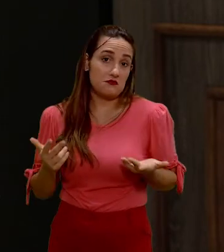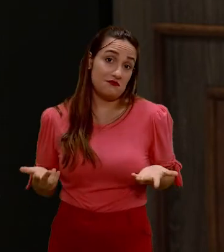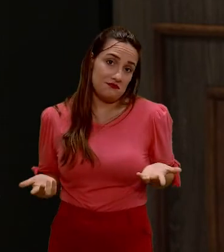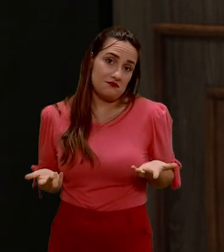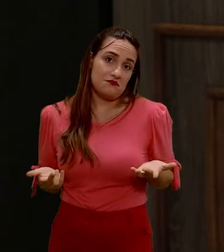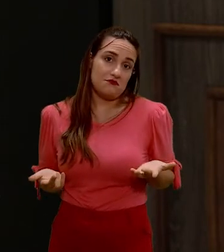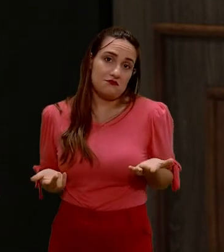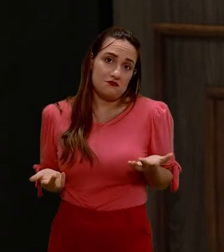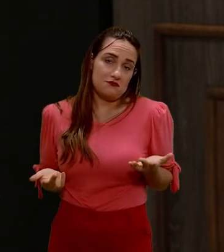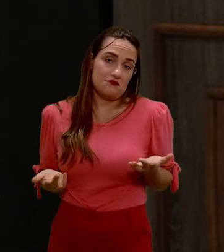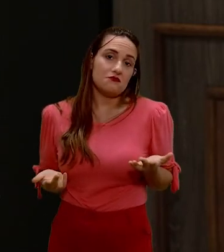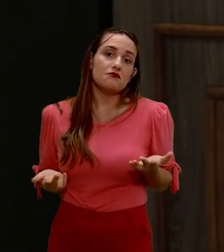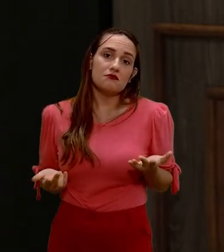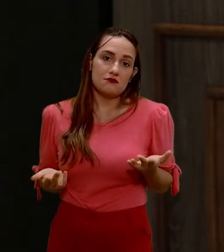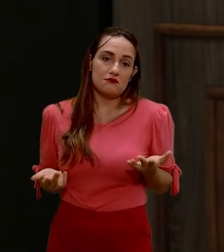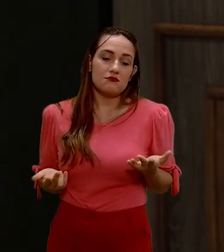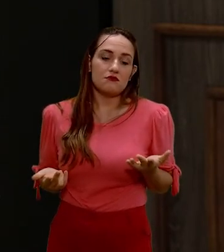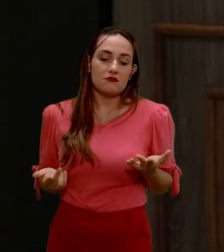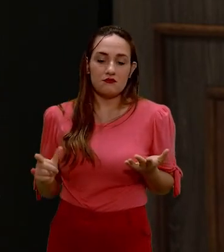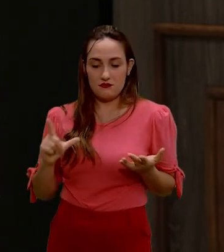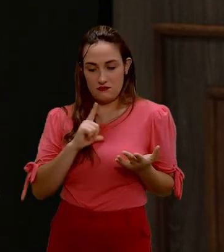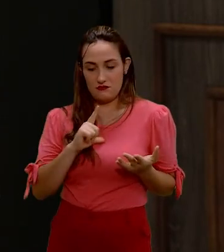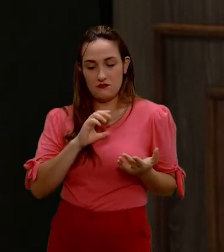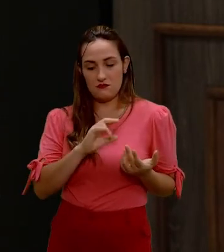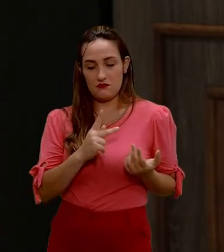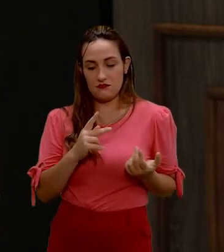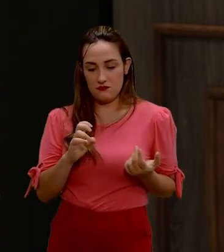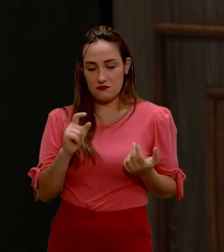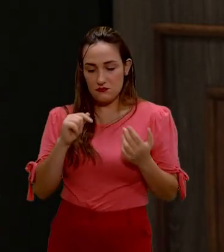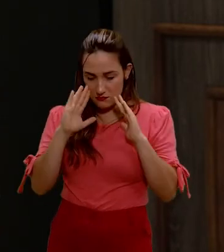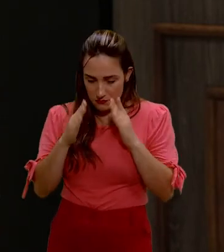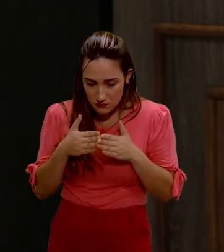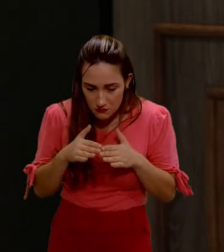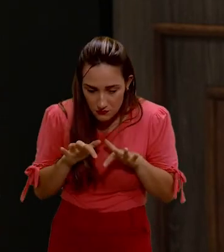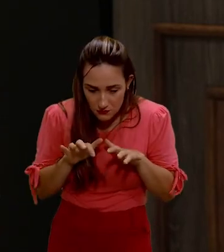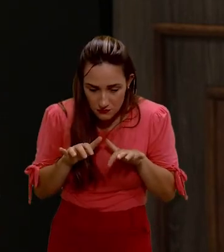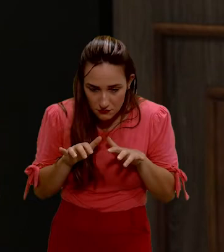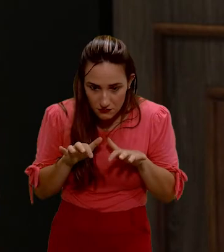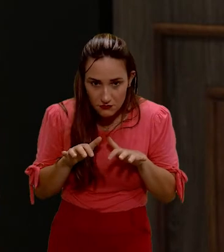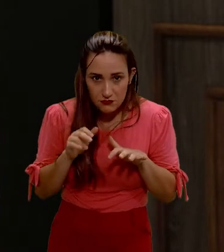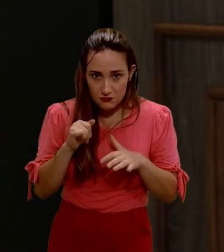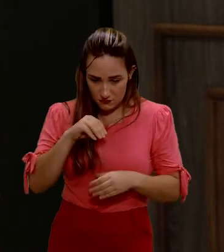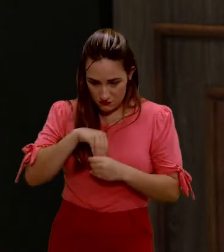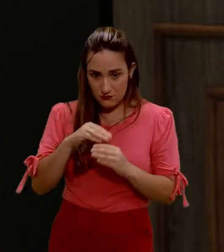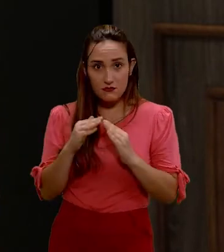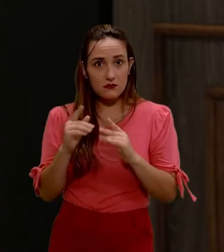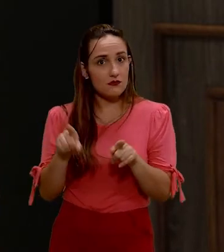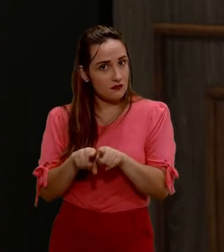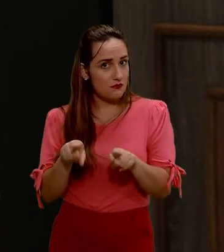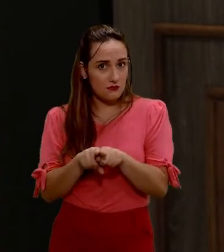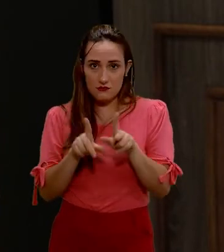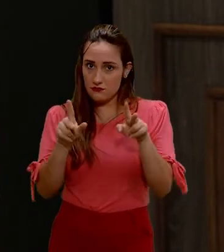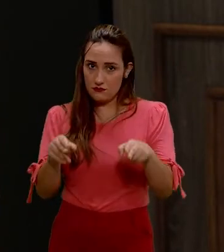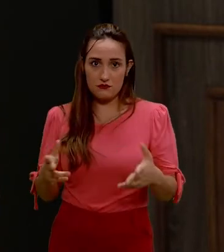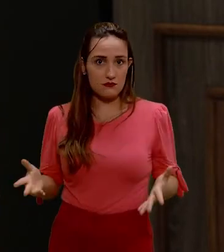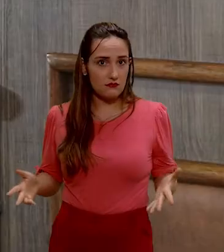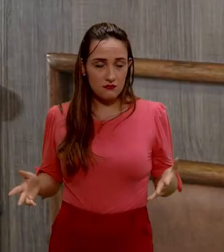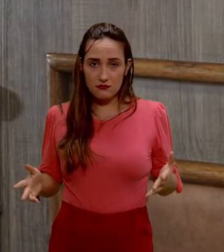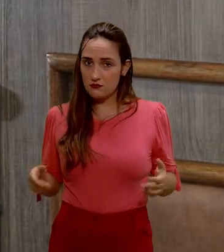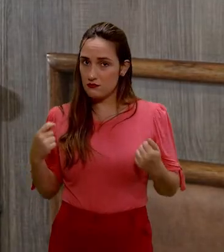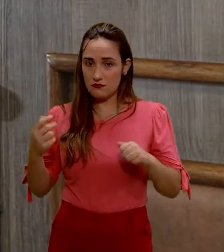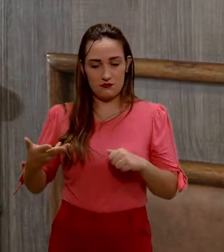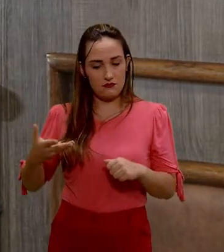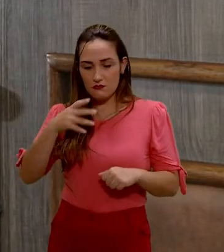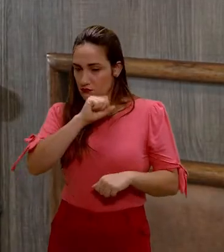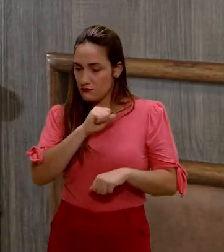trabalho dele. Existe também uma filosofia de trabalho dentro da CPE que o servidor que está em home office tem que levar junto. Se